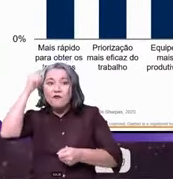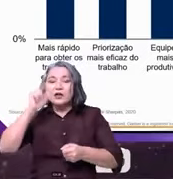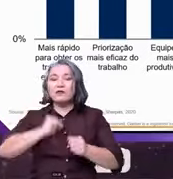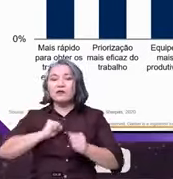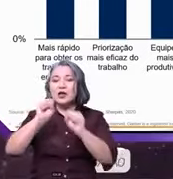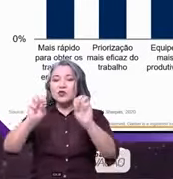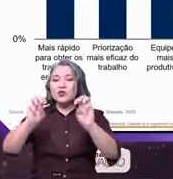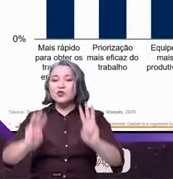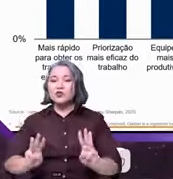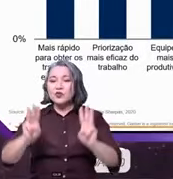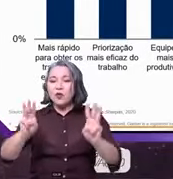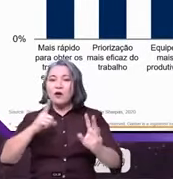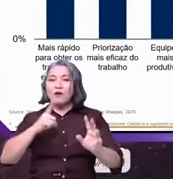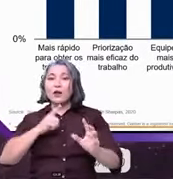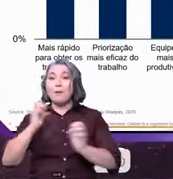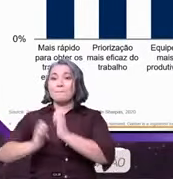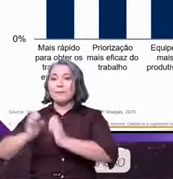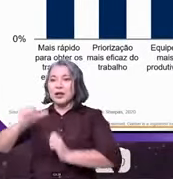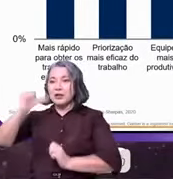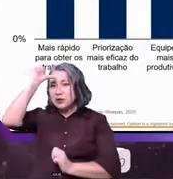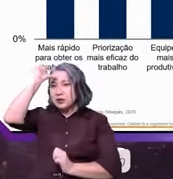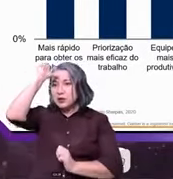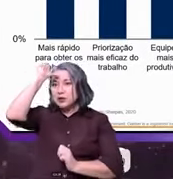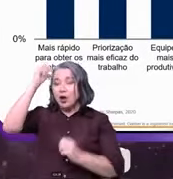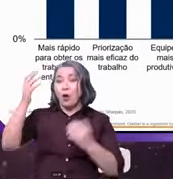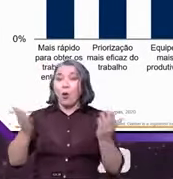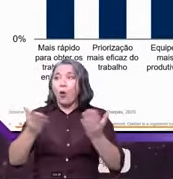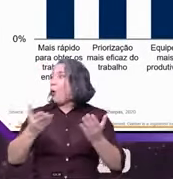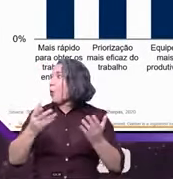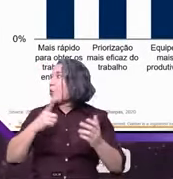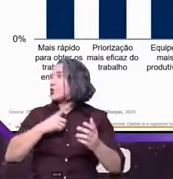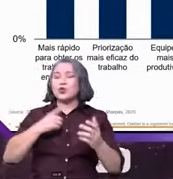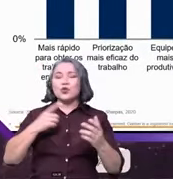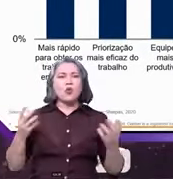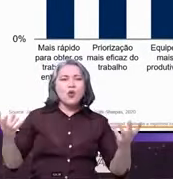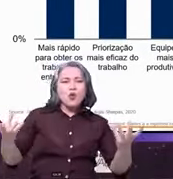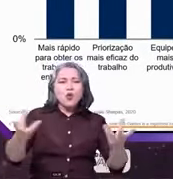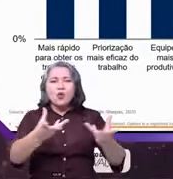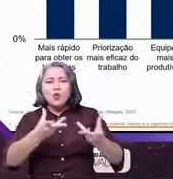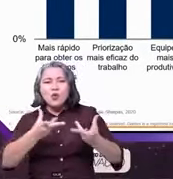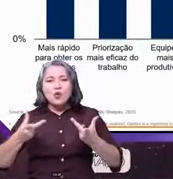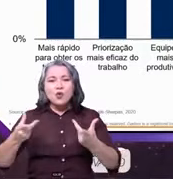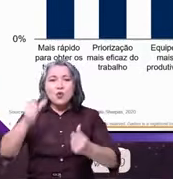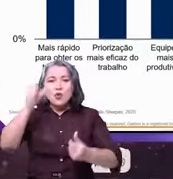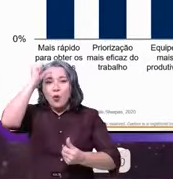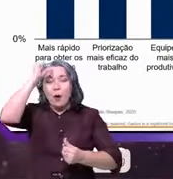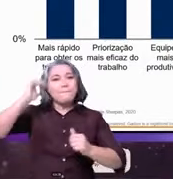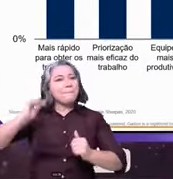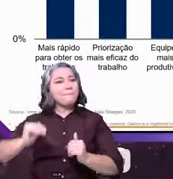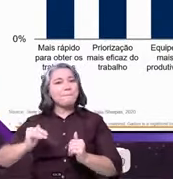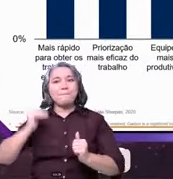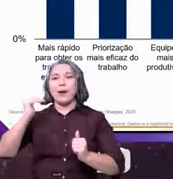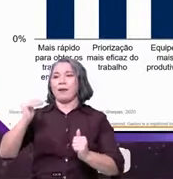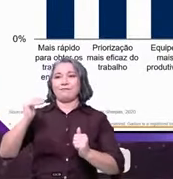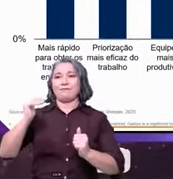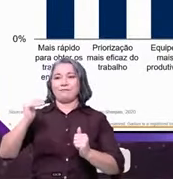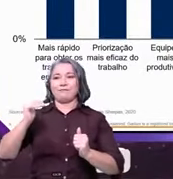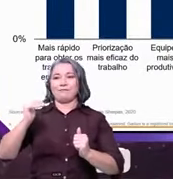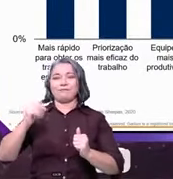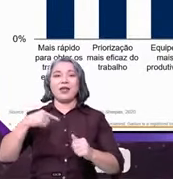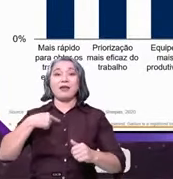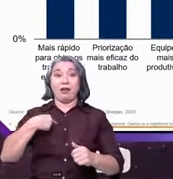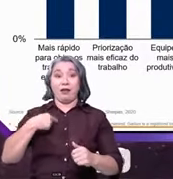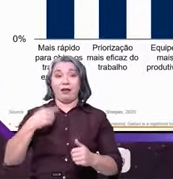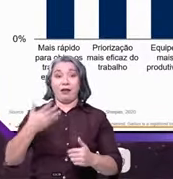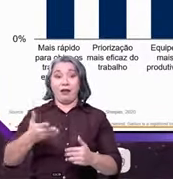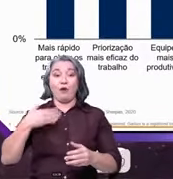para as empresas indianas. E hoje o nível de qualidade das empresas indianas é infinitamente superior. E eu fui para